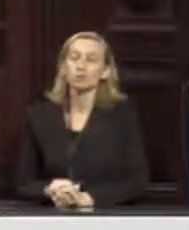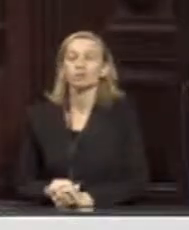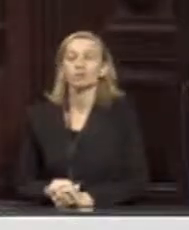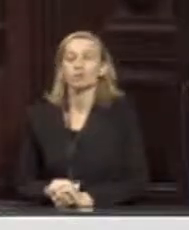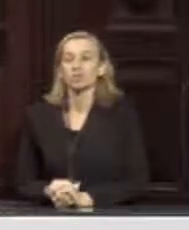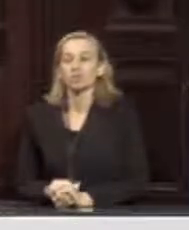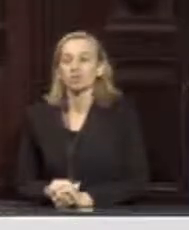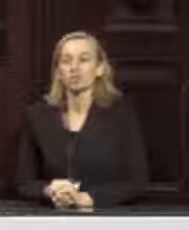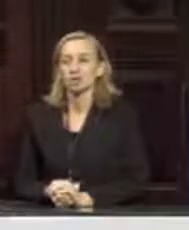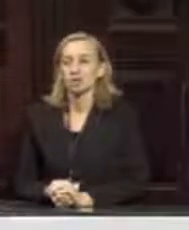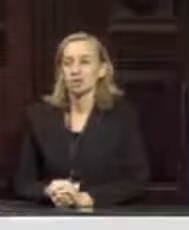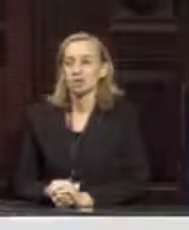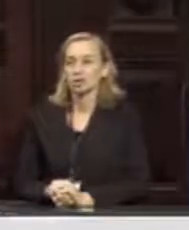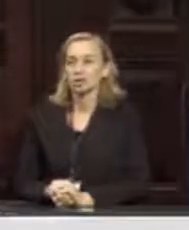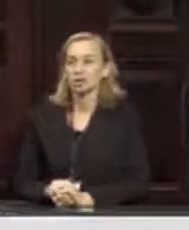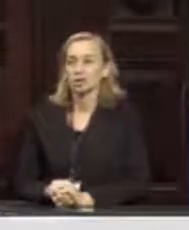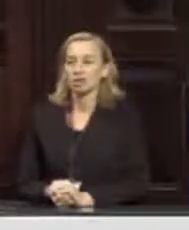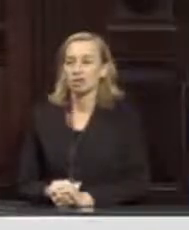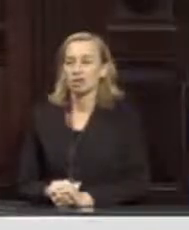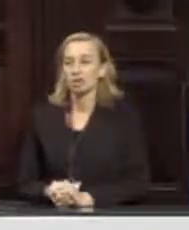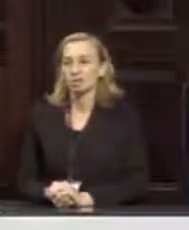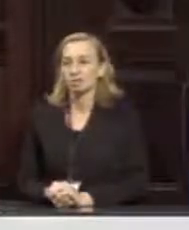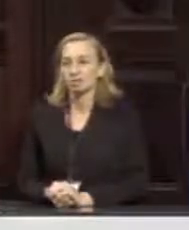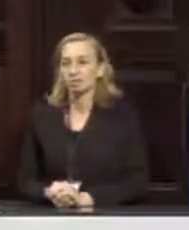diagnóstico nas mãos,